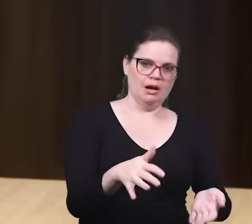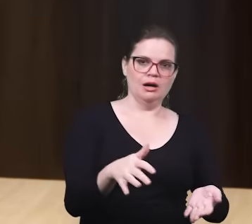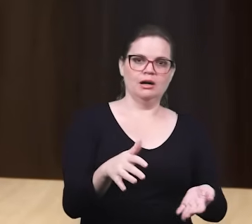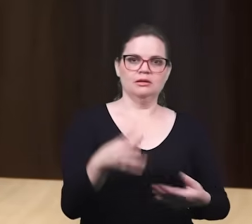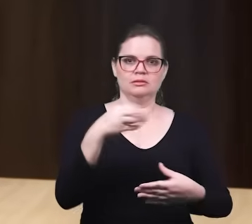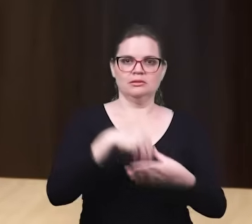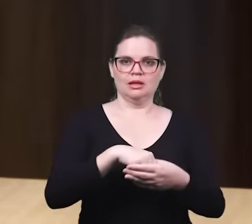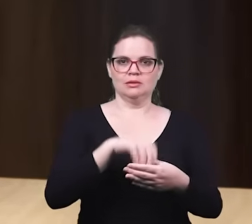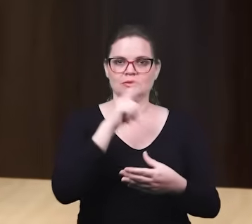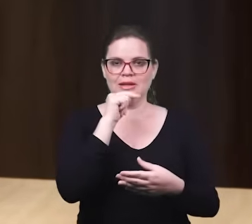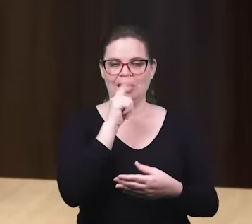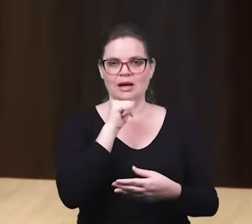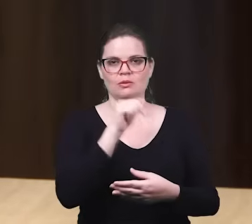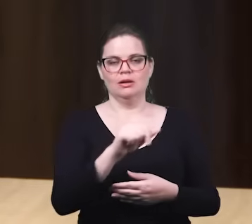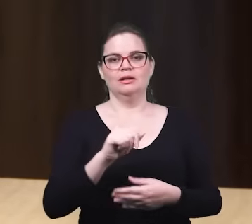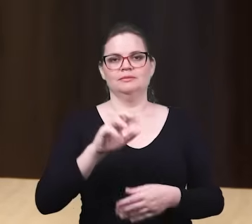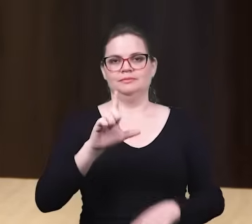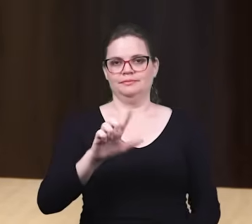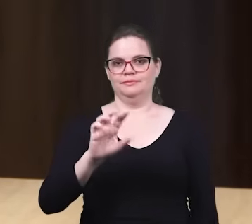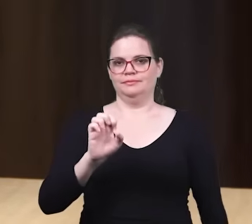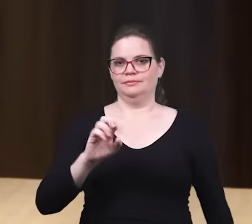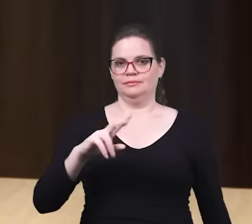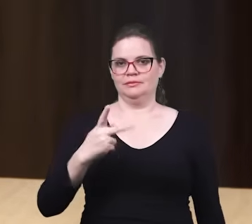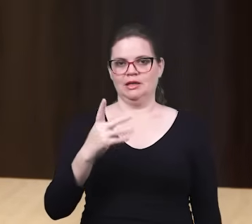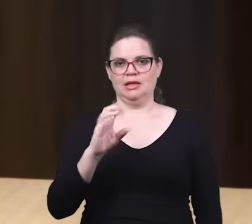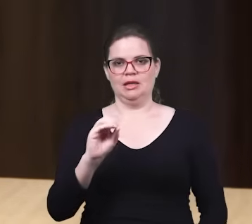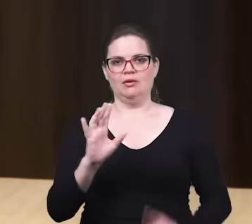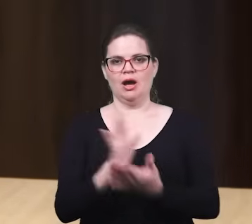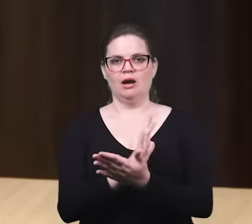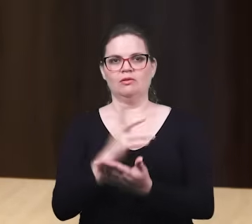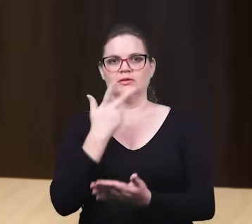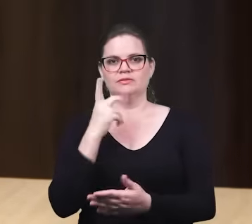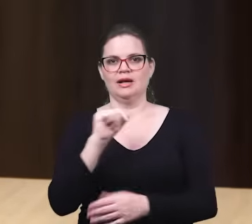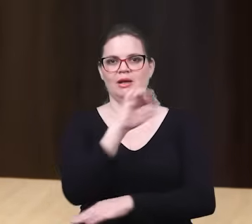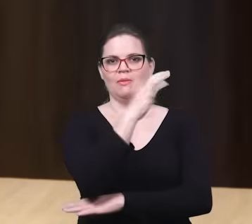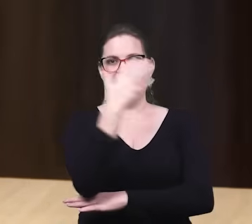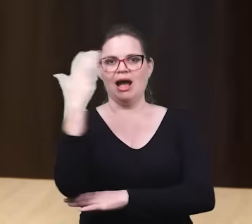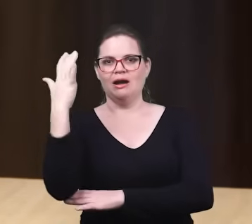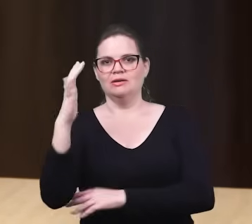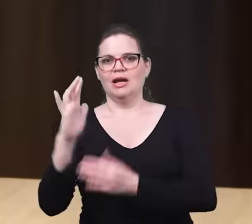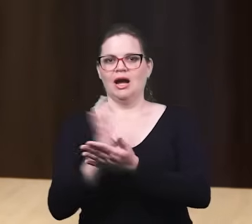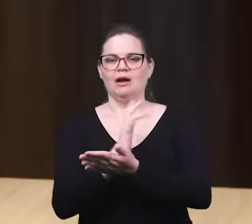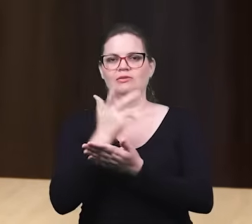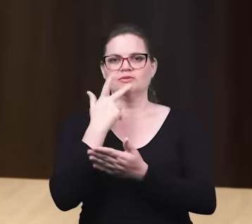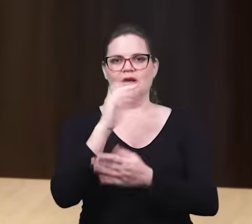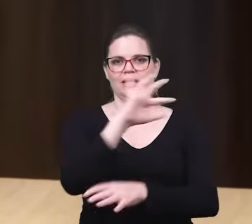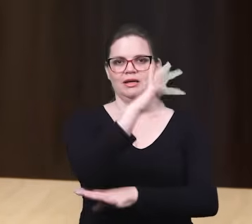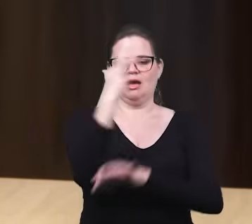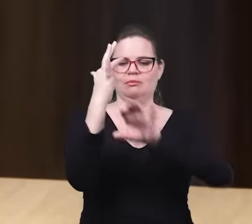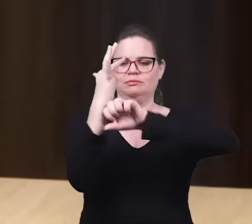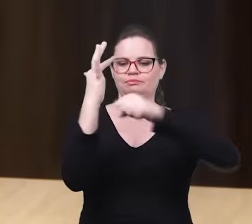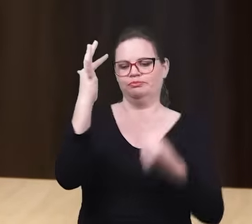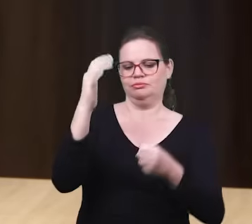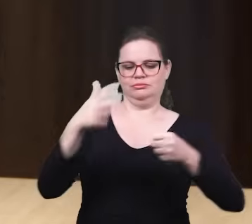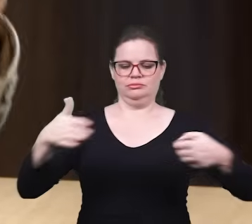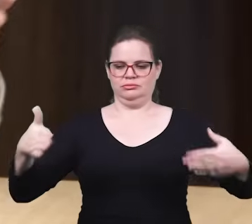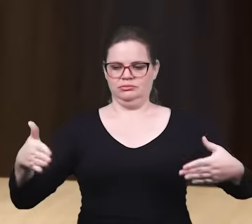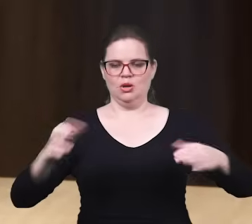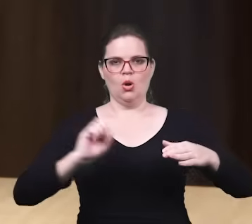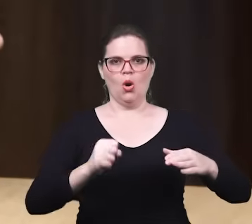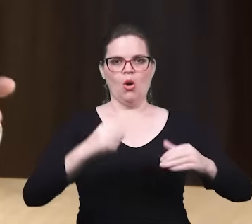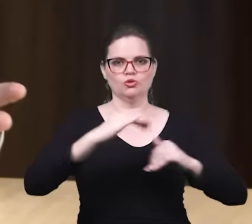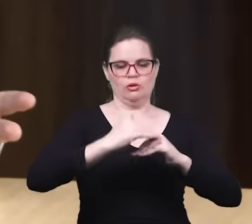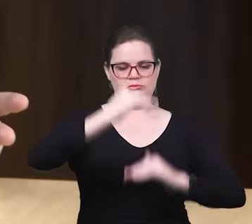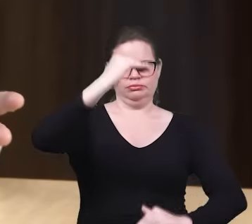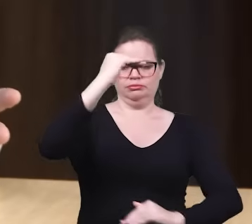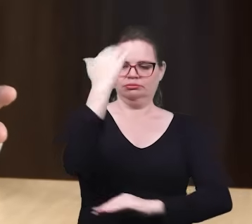alguns textos, algumas traduções falam que foi uma árvore, outros falam que foi um galho, um arbusto, um tronco, não